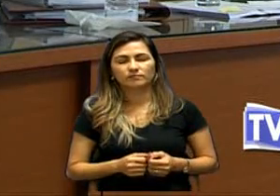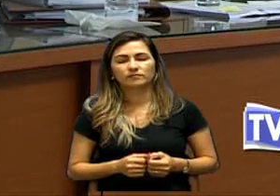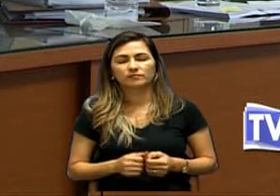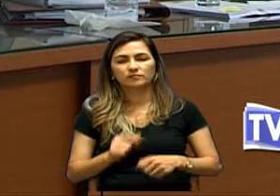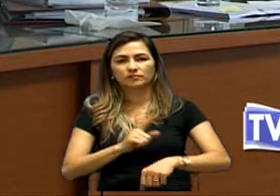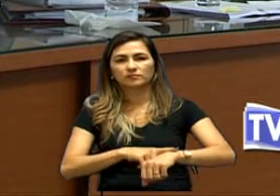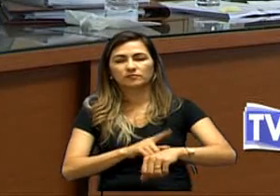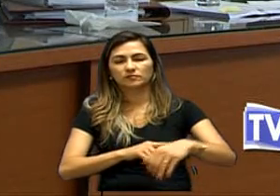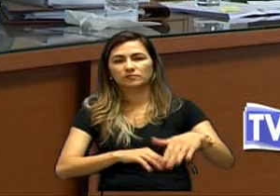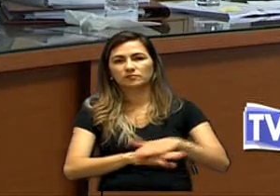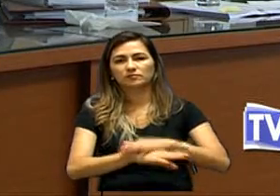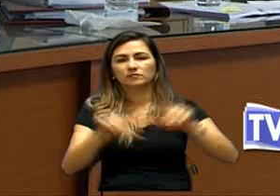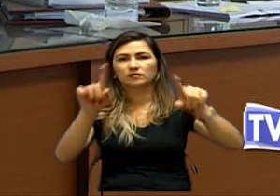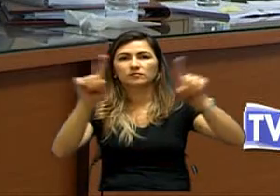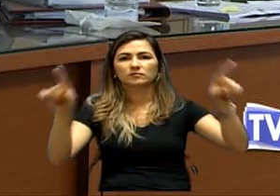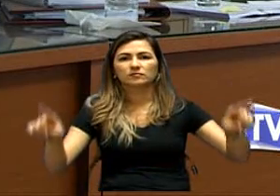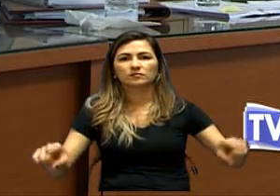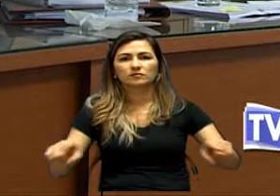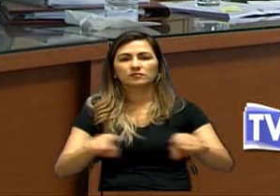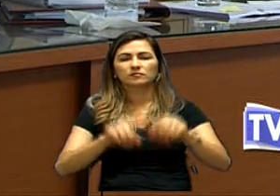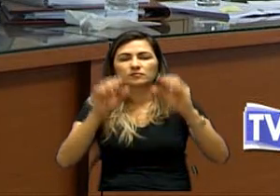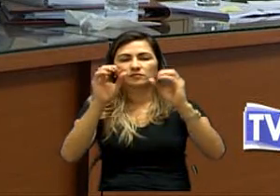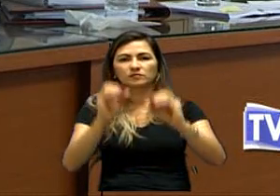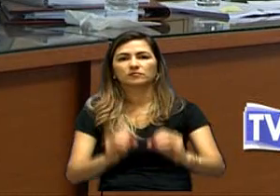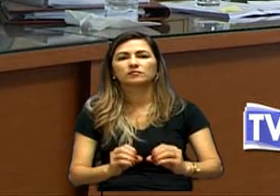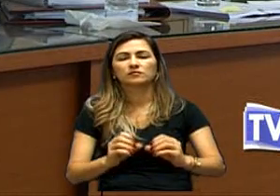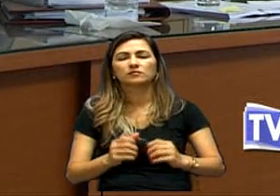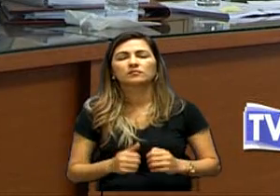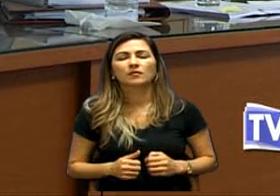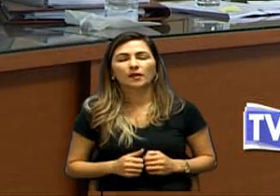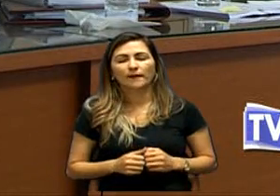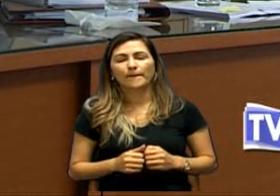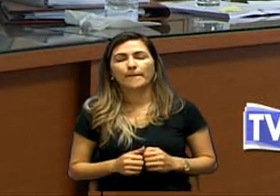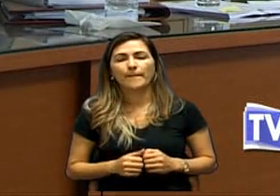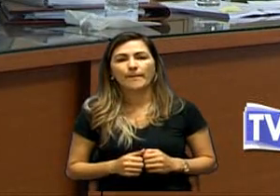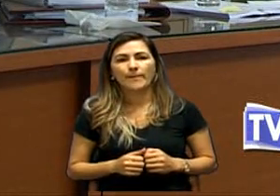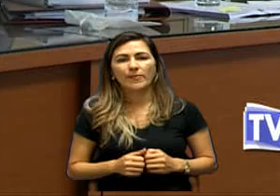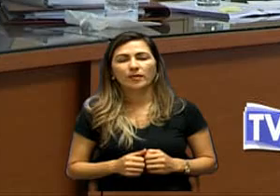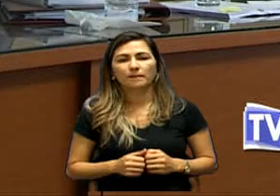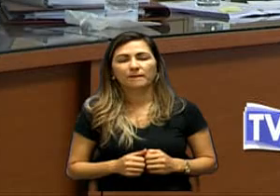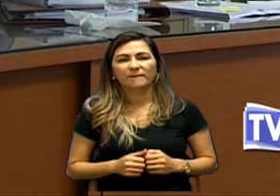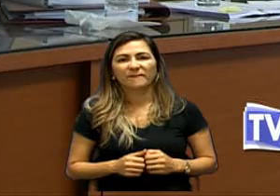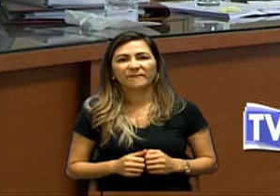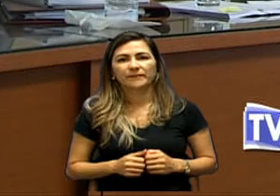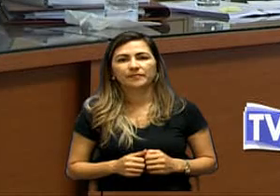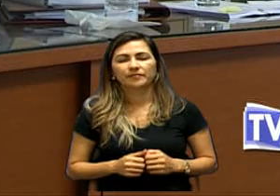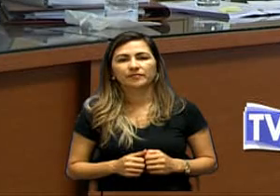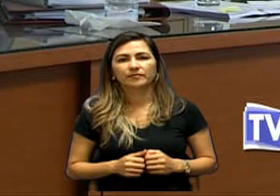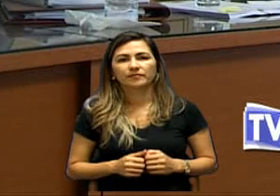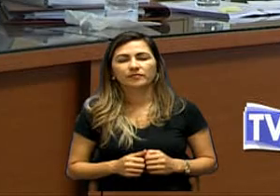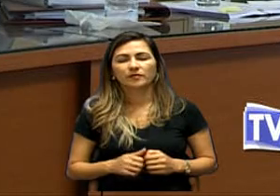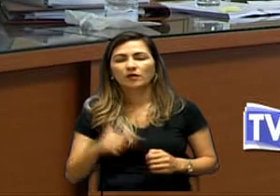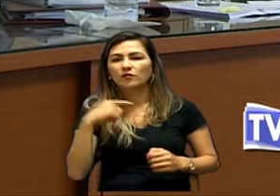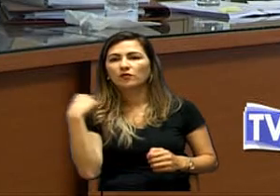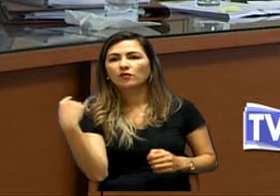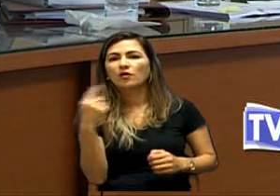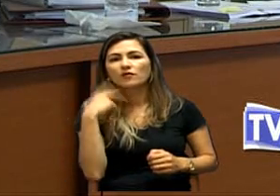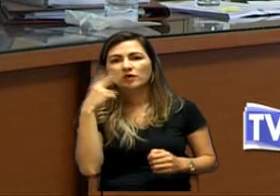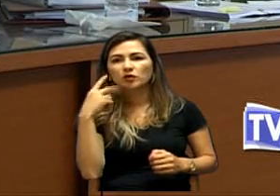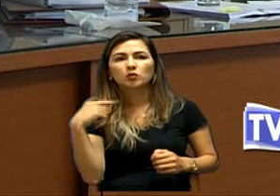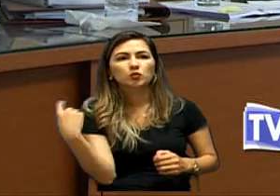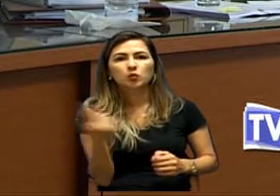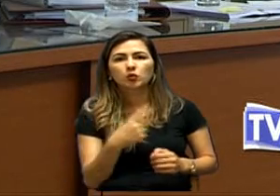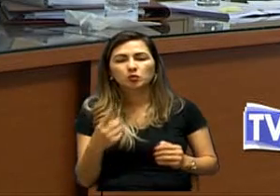peço para zerar o painel. Os vereadores vão... É unânime em continuar, agora começar